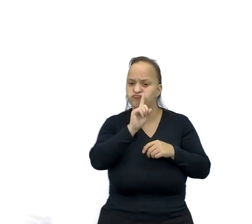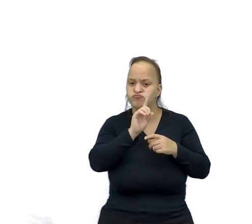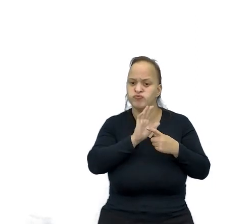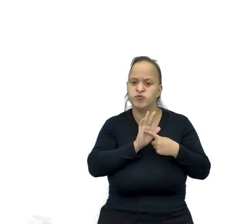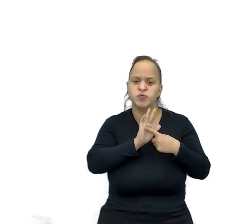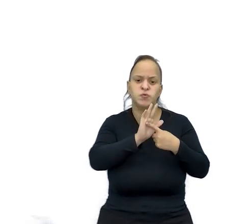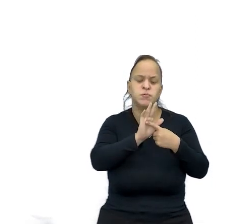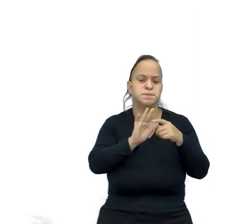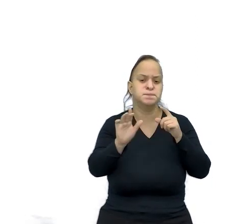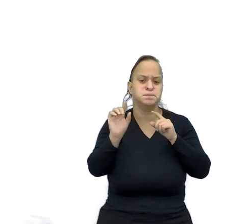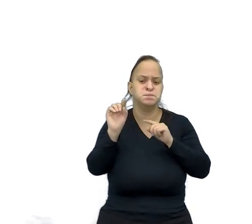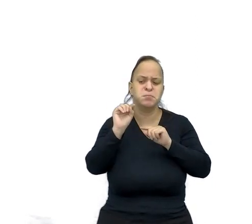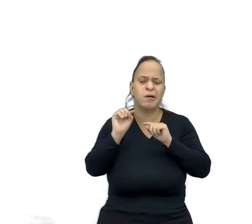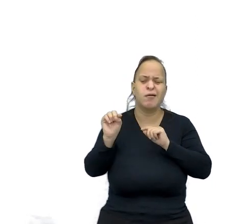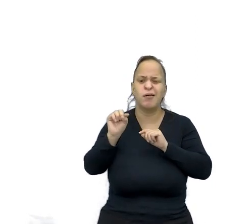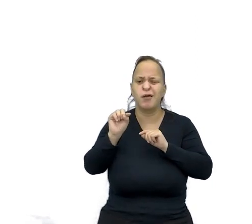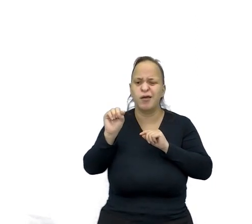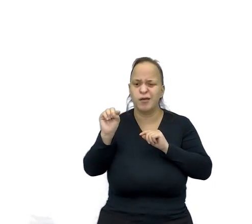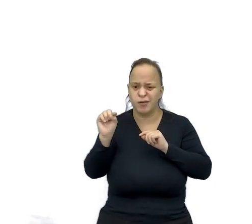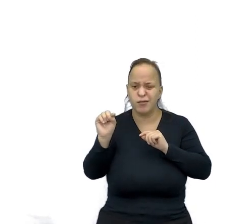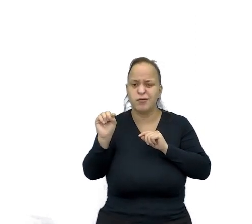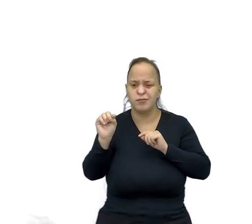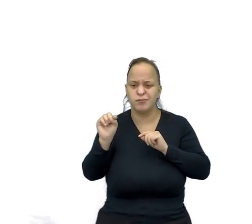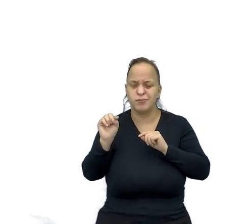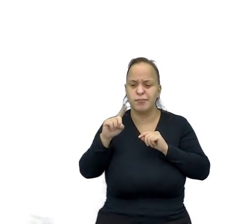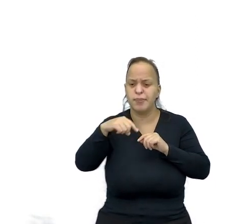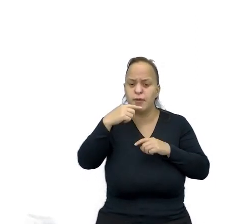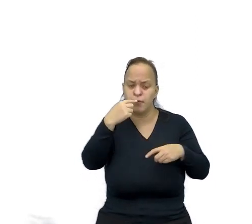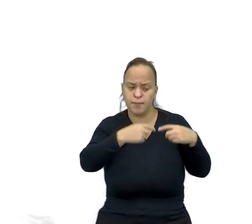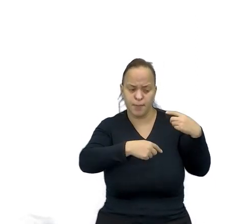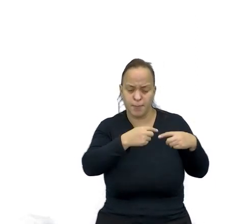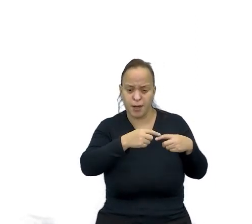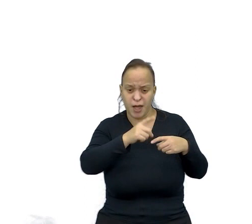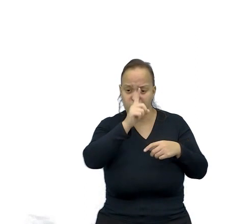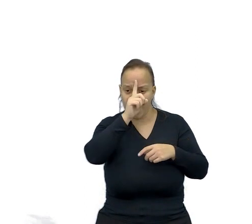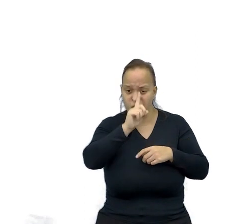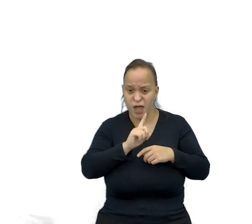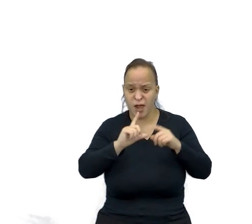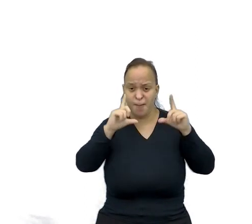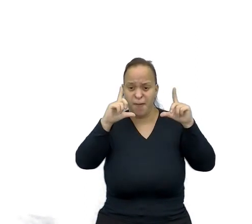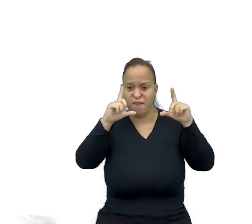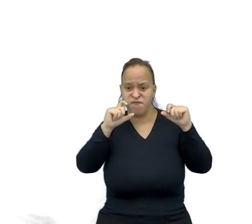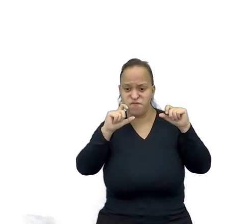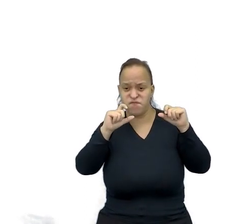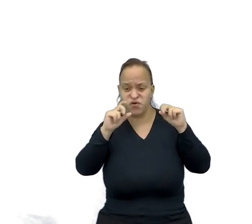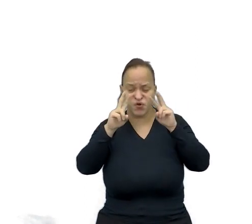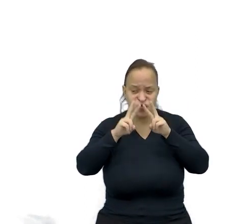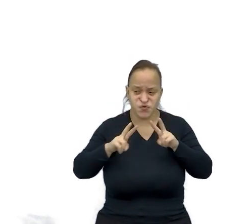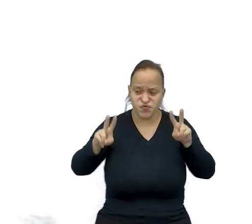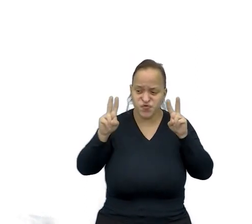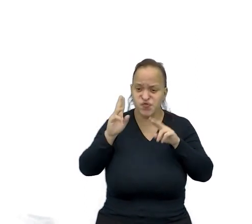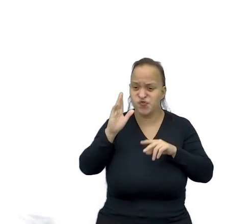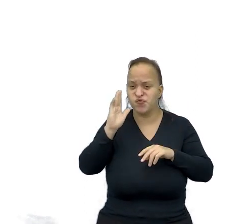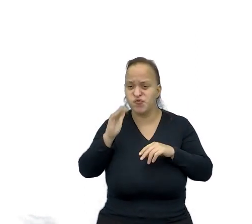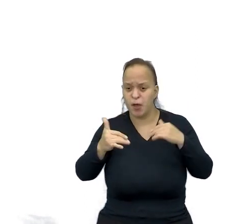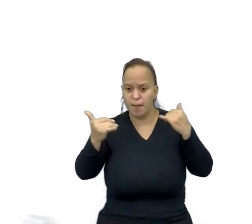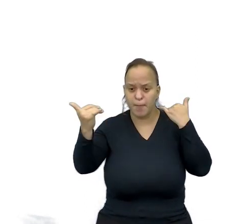ele, né? E aí debater, alguém já viu essa foto? Alguém conhece? Já ouviu falar? Meus